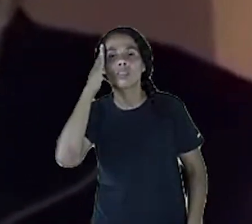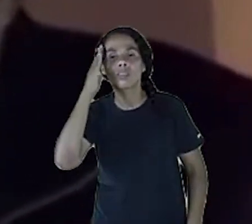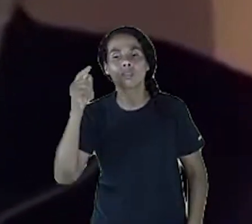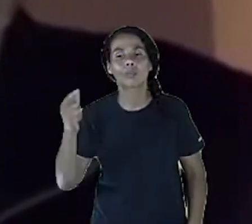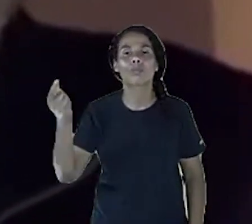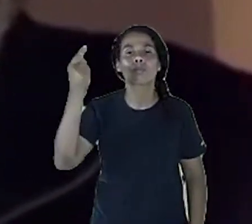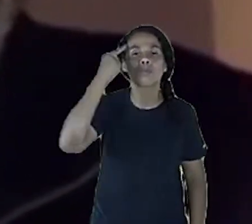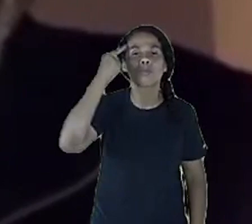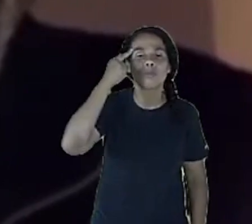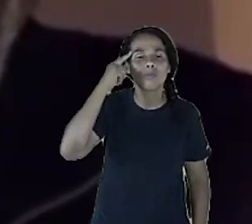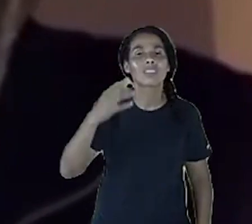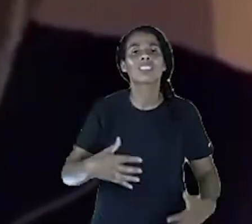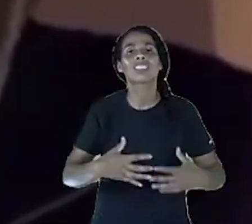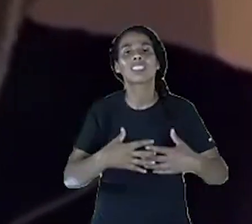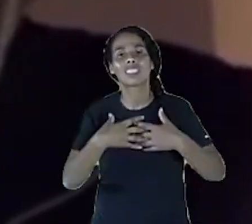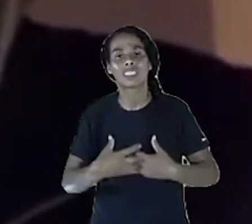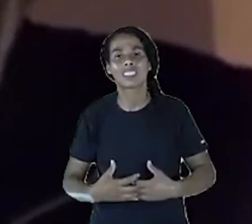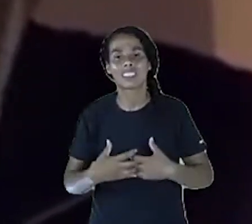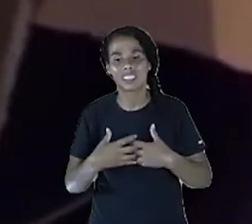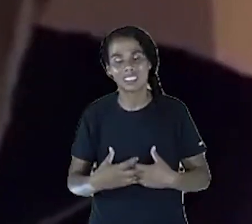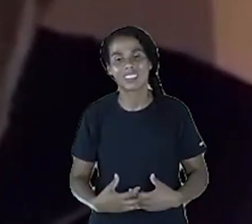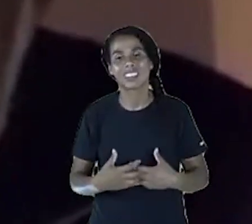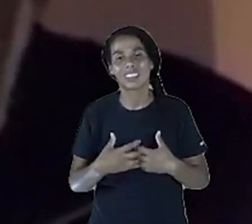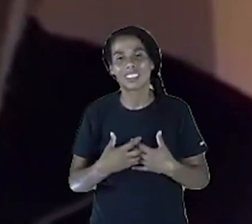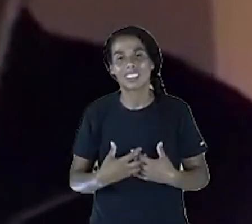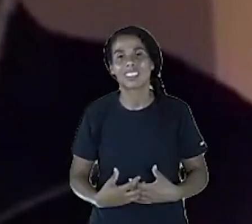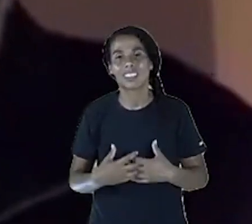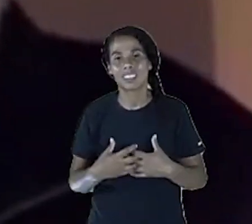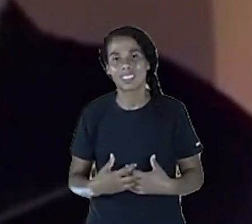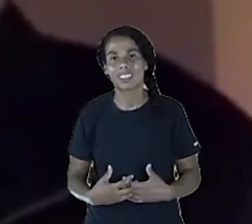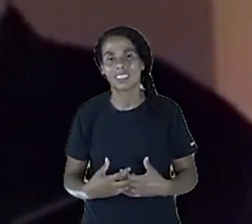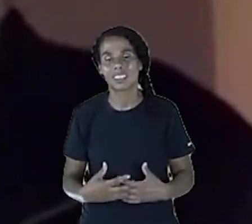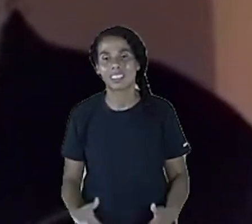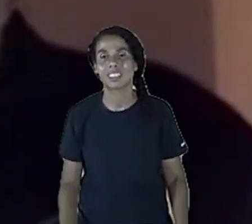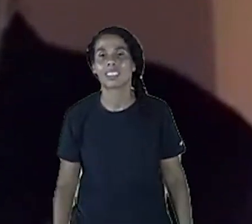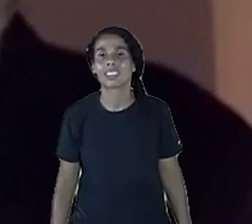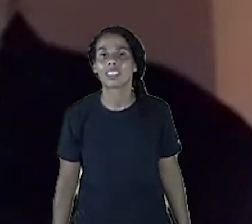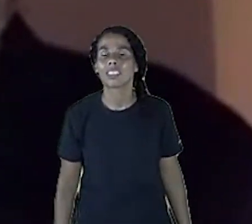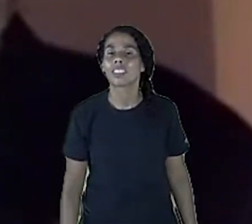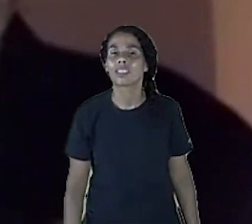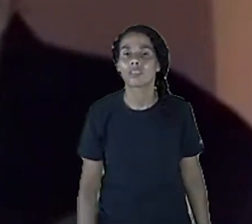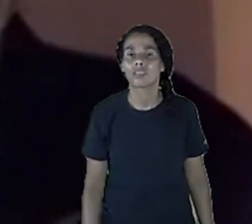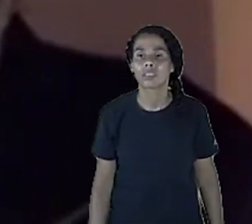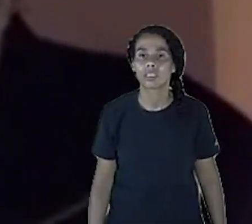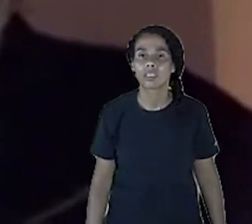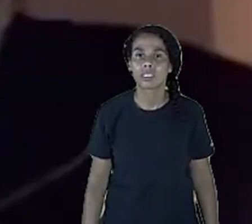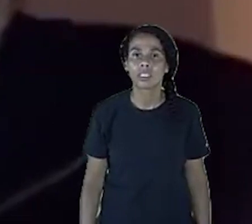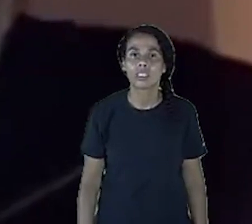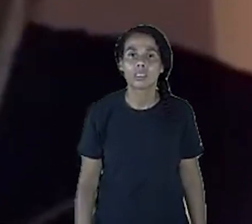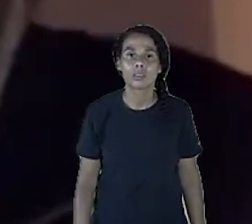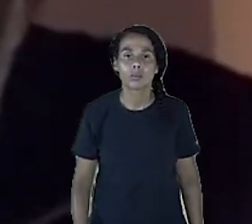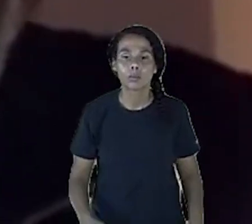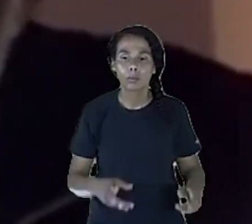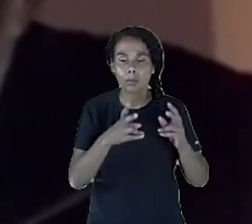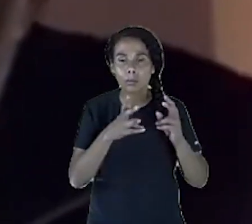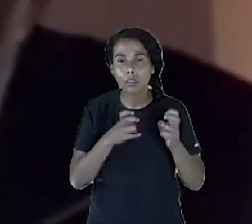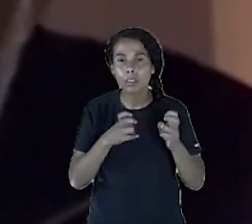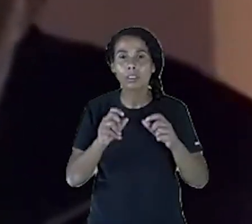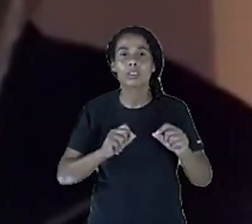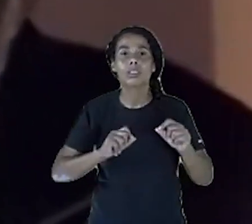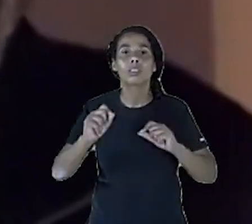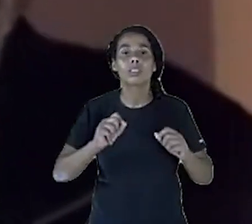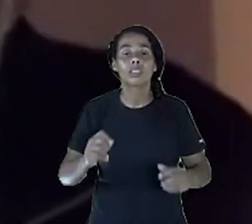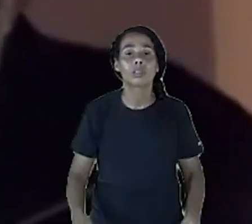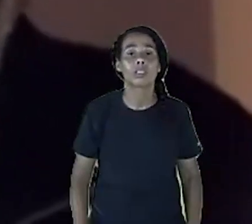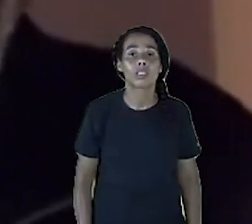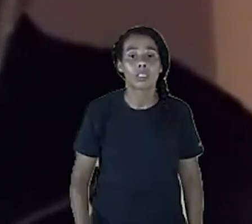acabam sendo vítimas mais imediatas desse vírus, dessa pandemia, do que os mais simples, do que os